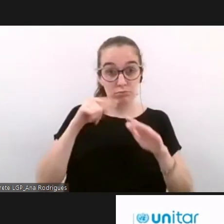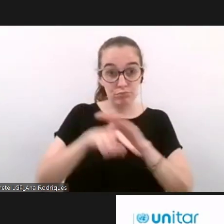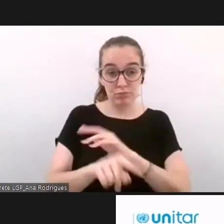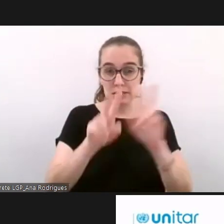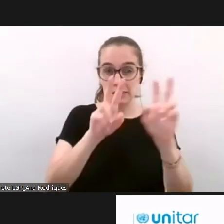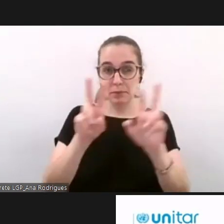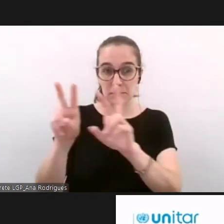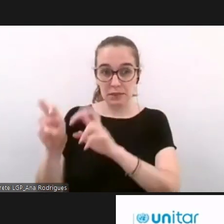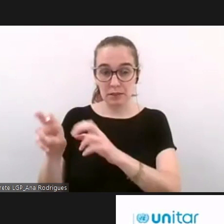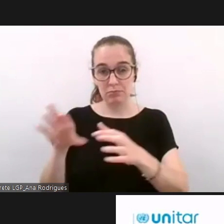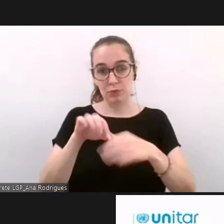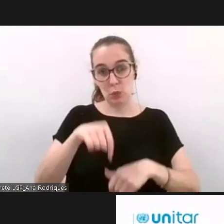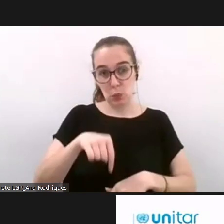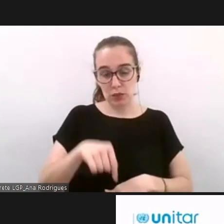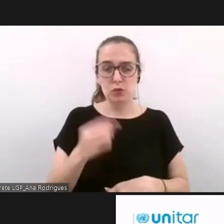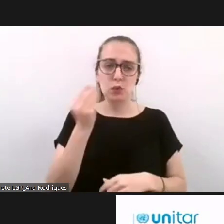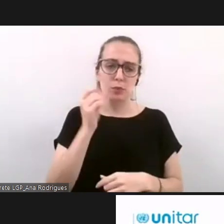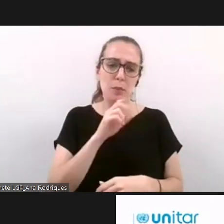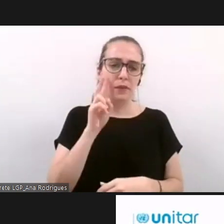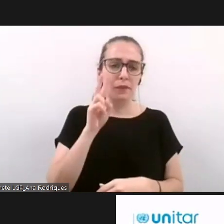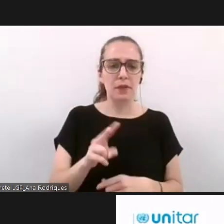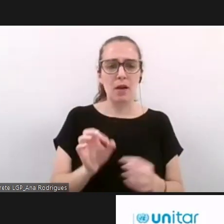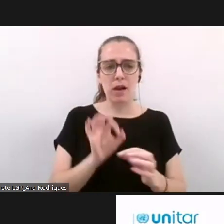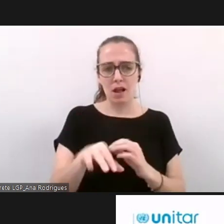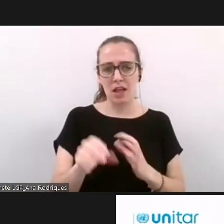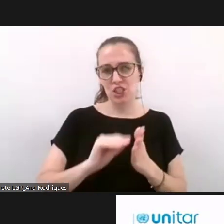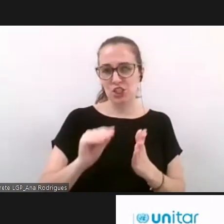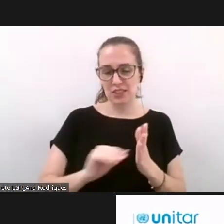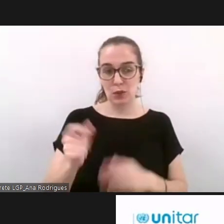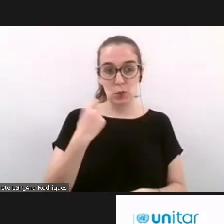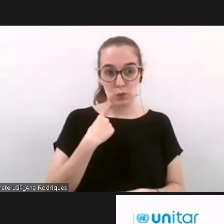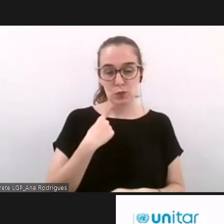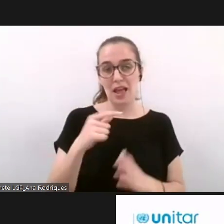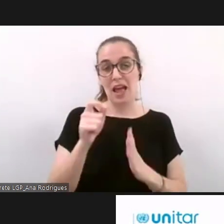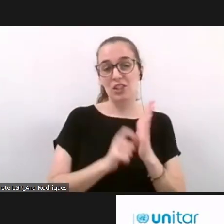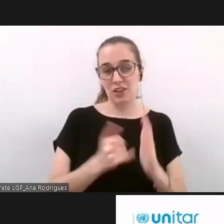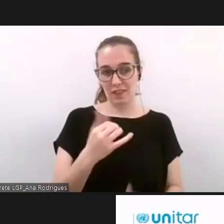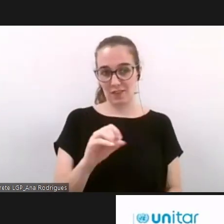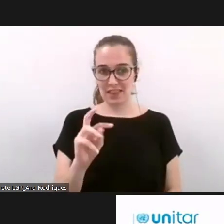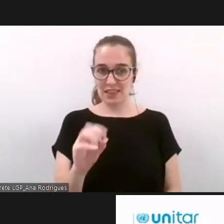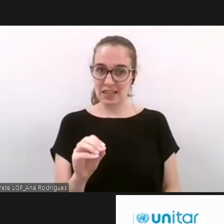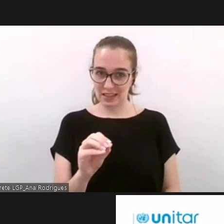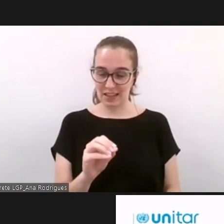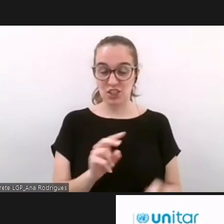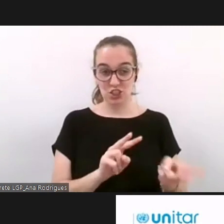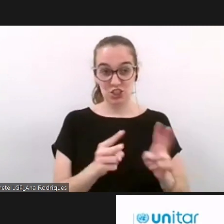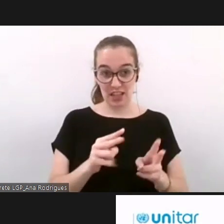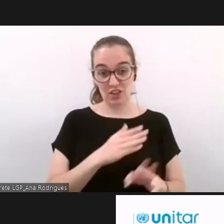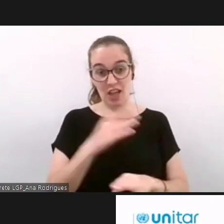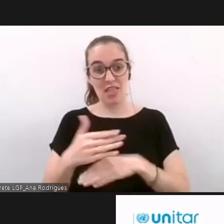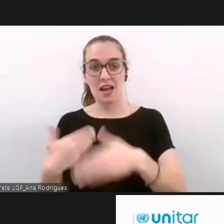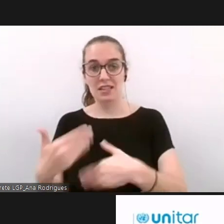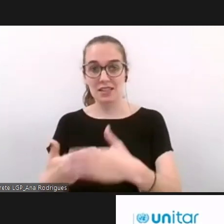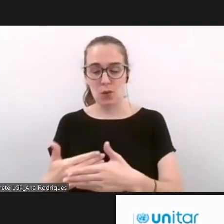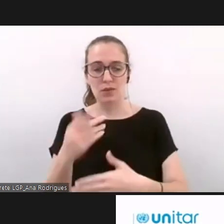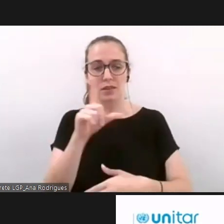matérias abordadas no webinar de hoje, aconselhamos a inscrição no curso Agenda 2030 da Estratégia à Ação,